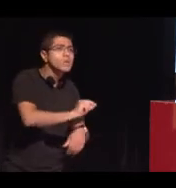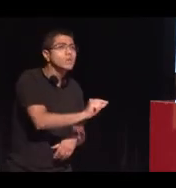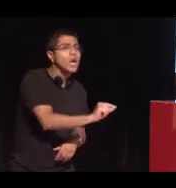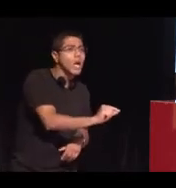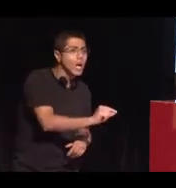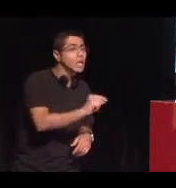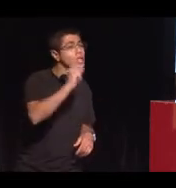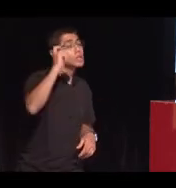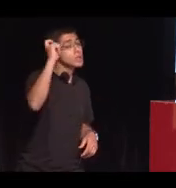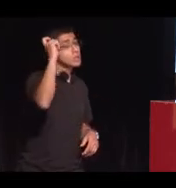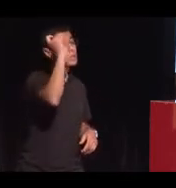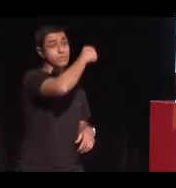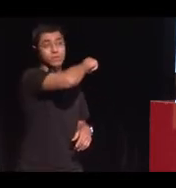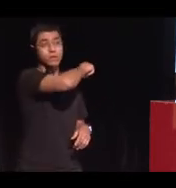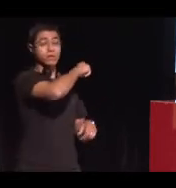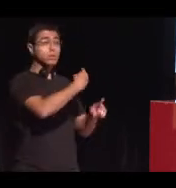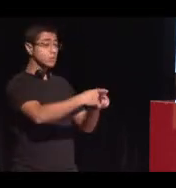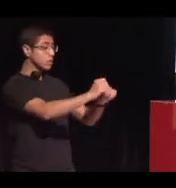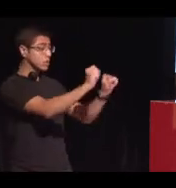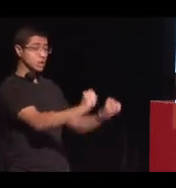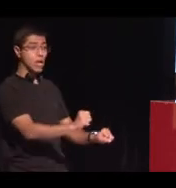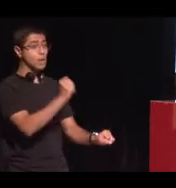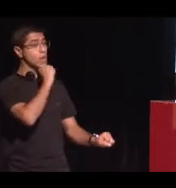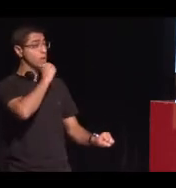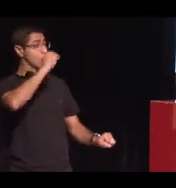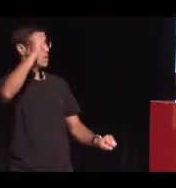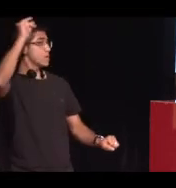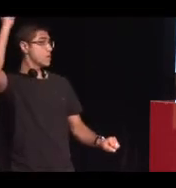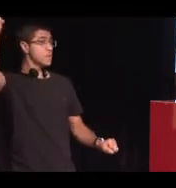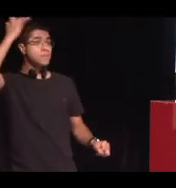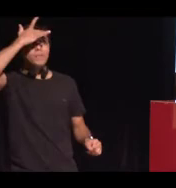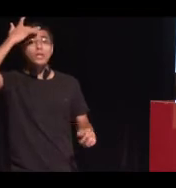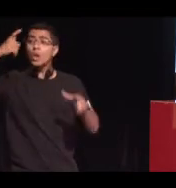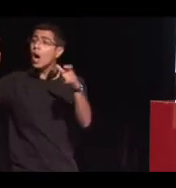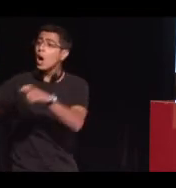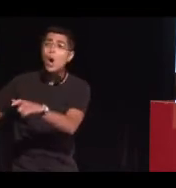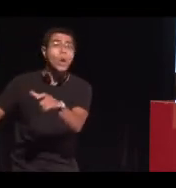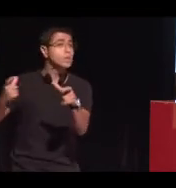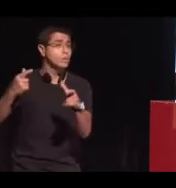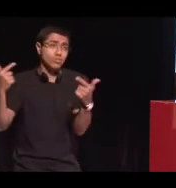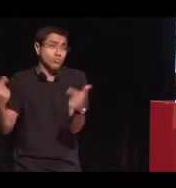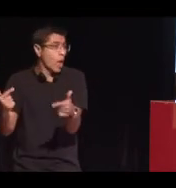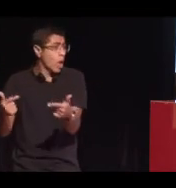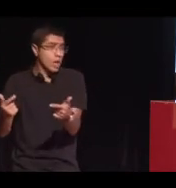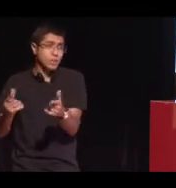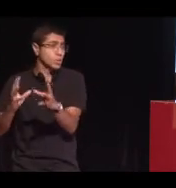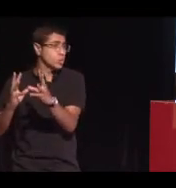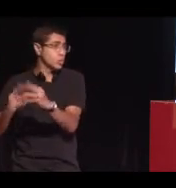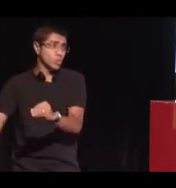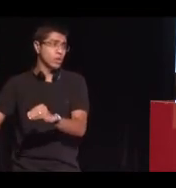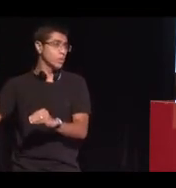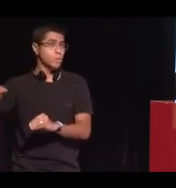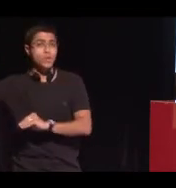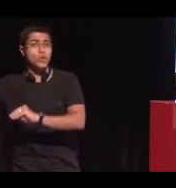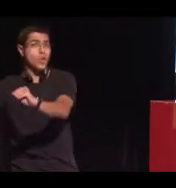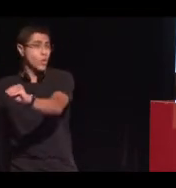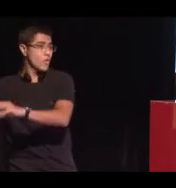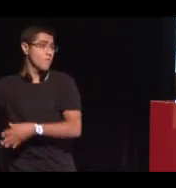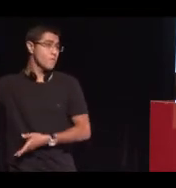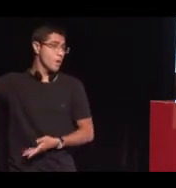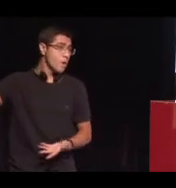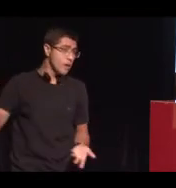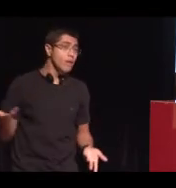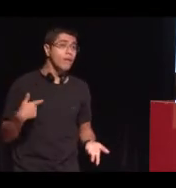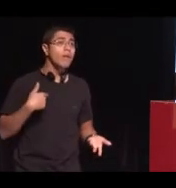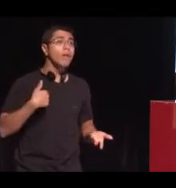muita gente que já tinha mexido no sistema, etc., já não estava lá, então a gente não tinha muito acesso ao que ele fazia. Então, quando a gente fazia uma